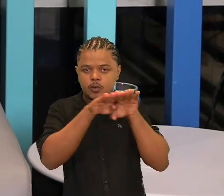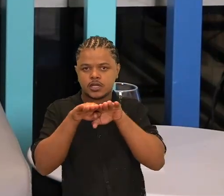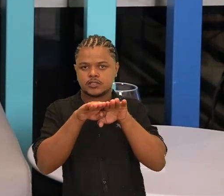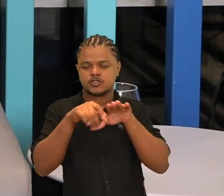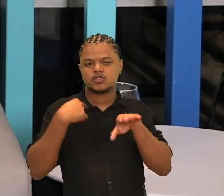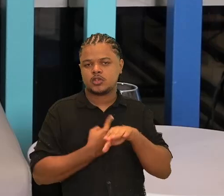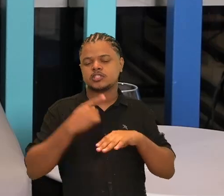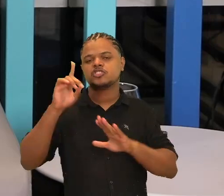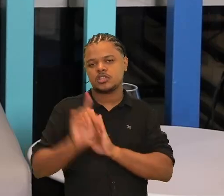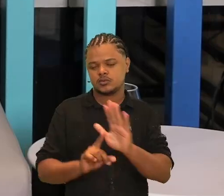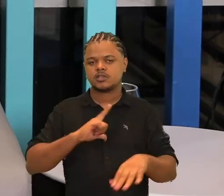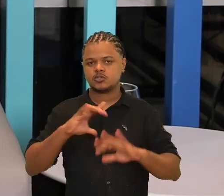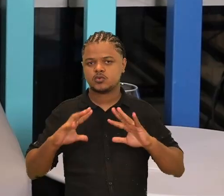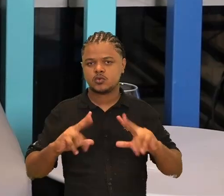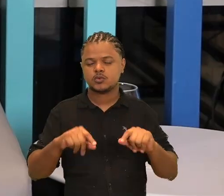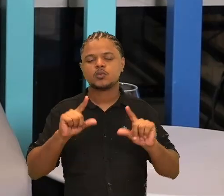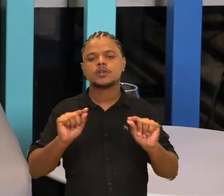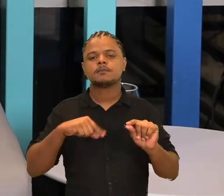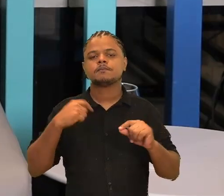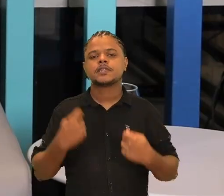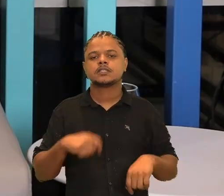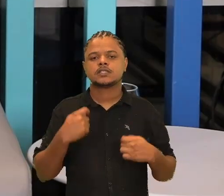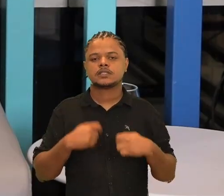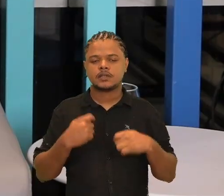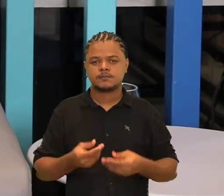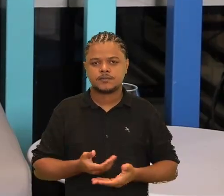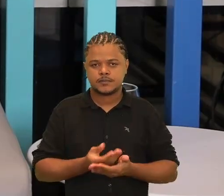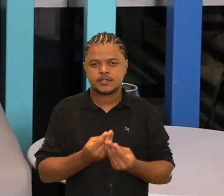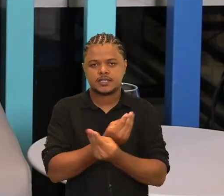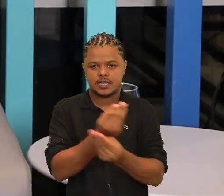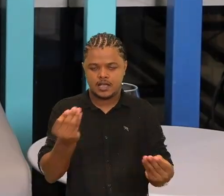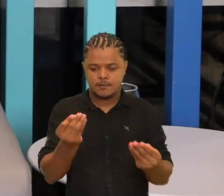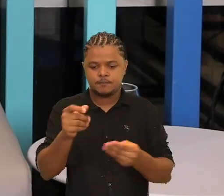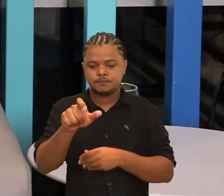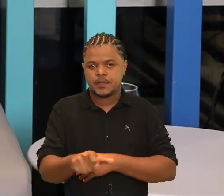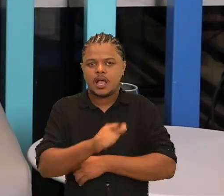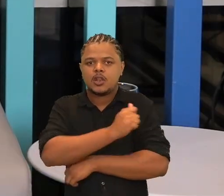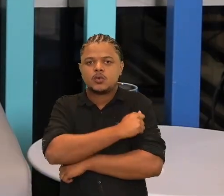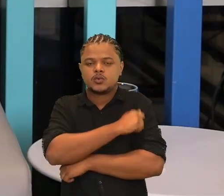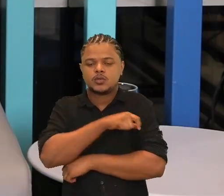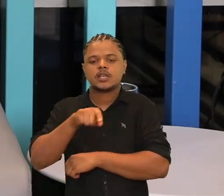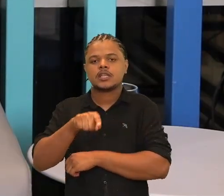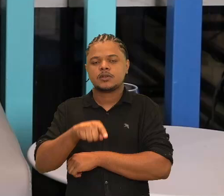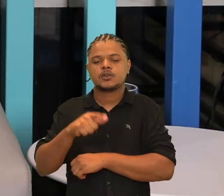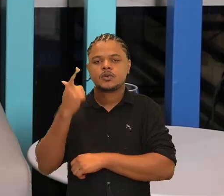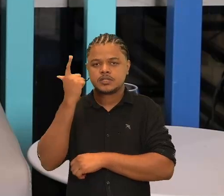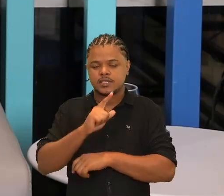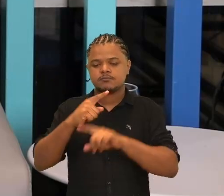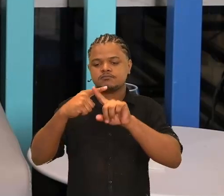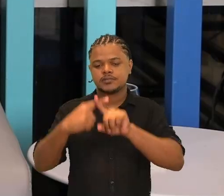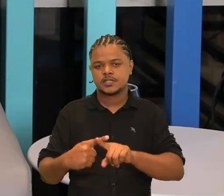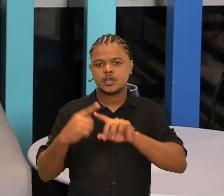direitos, mas o que que eu preciso proporcionar para esse aluno para que ele concorra